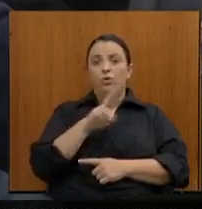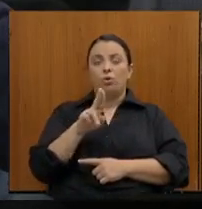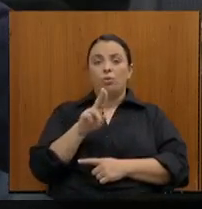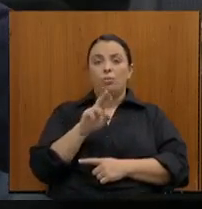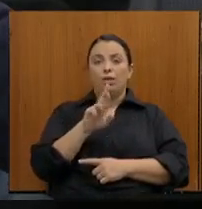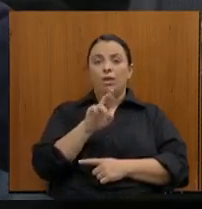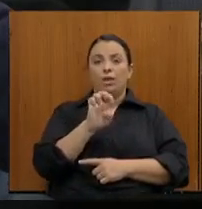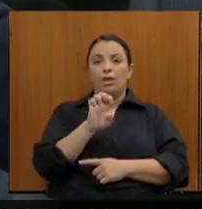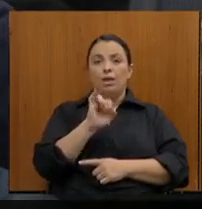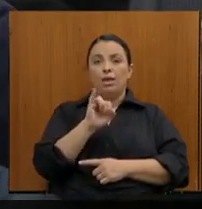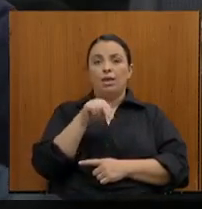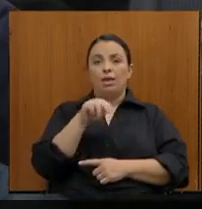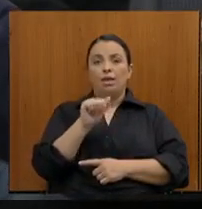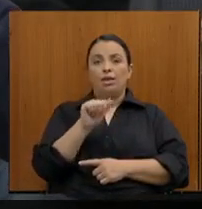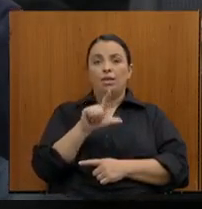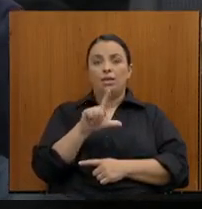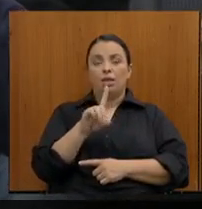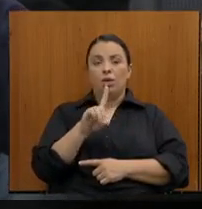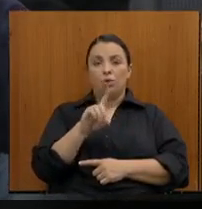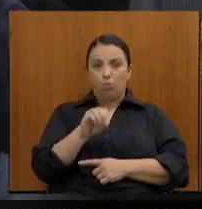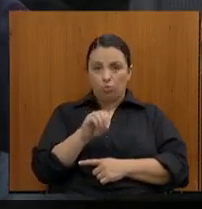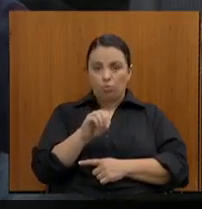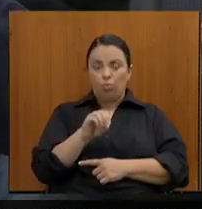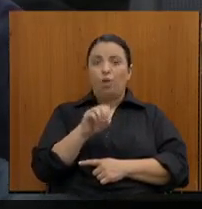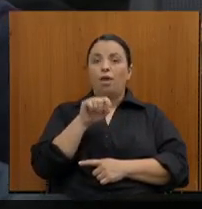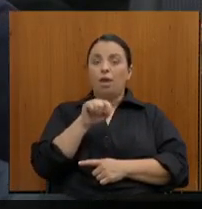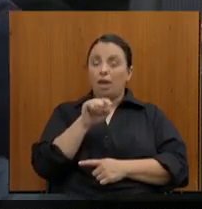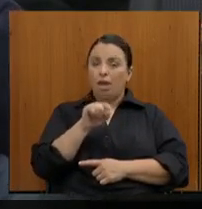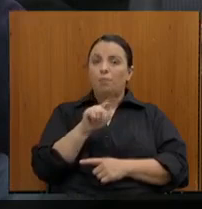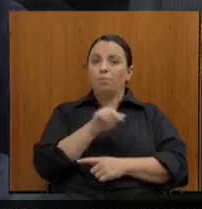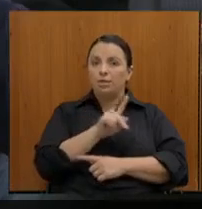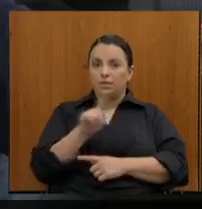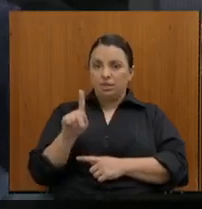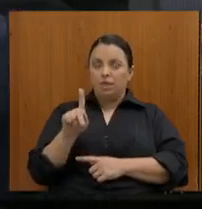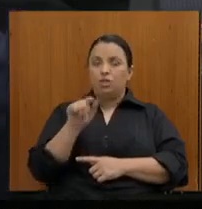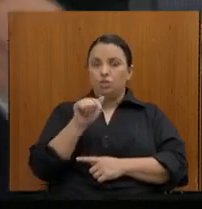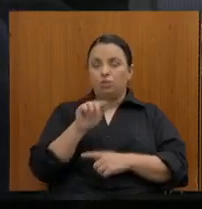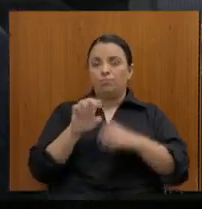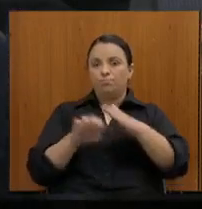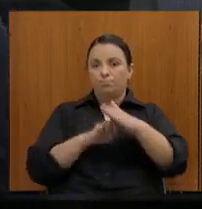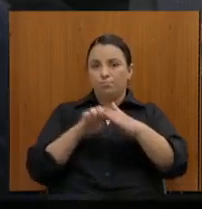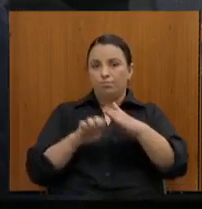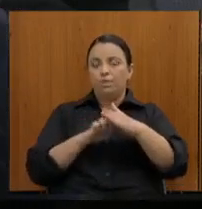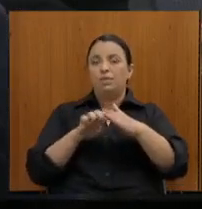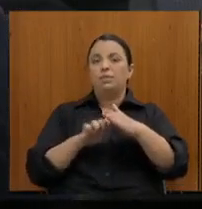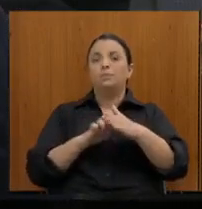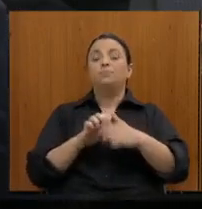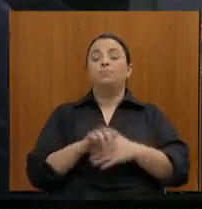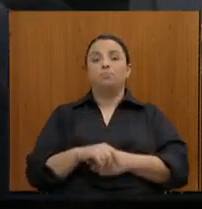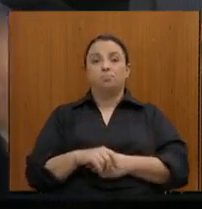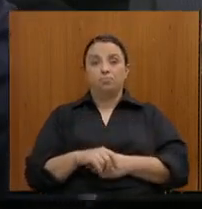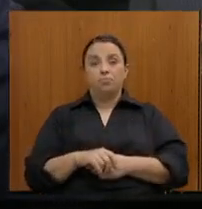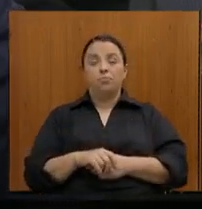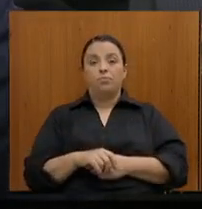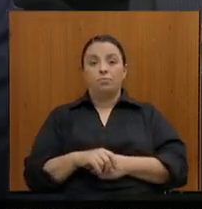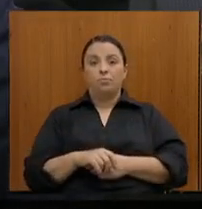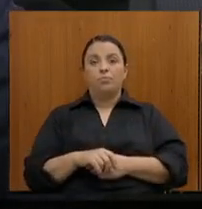Filho presidente da nossa estatal ao Paulo Martins